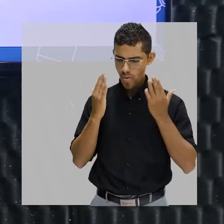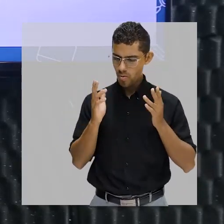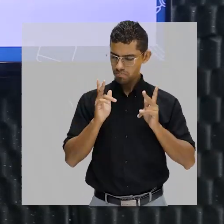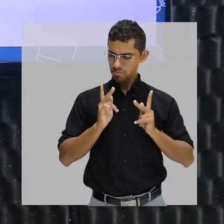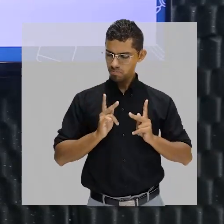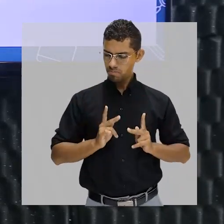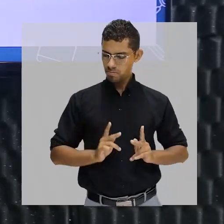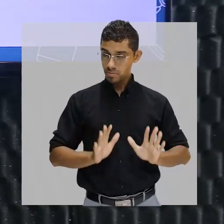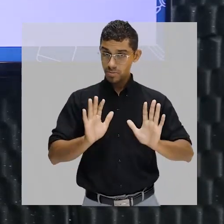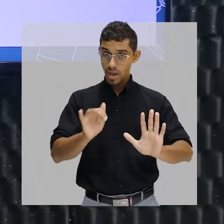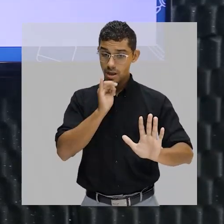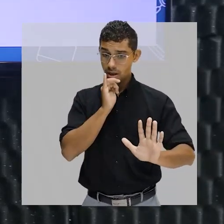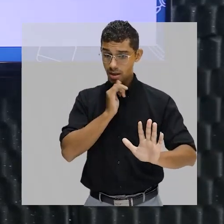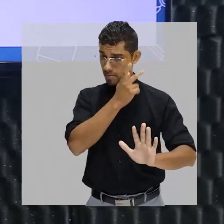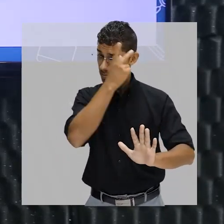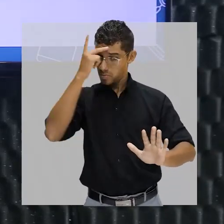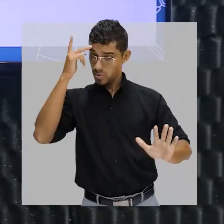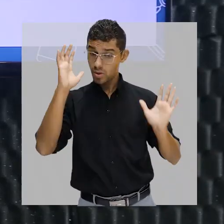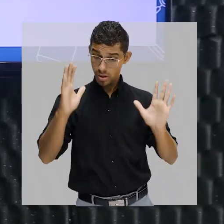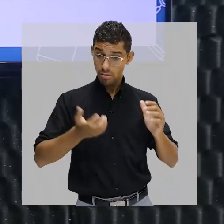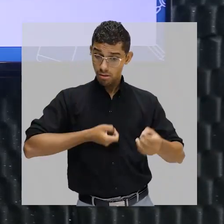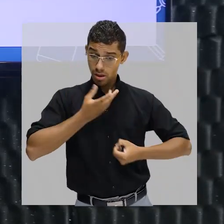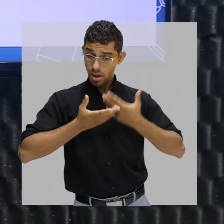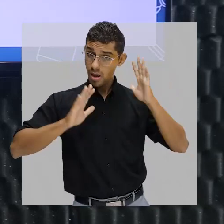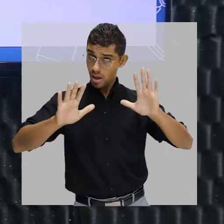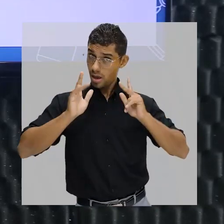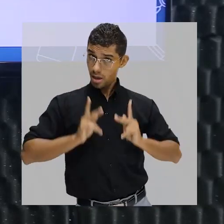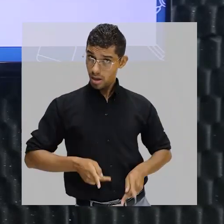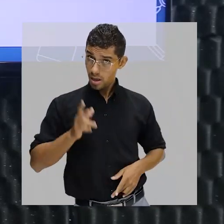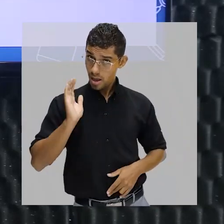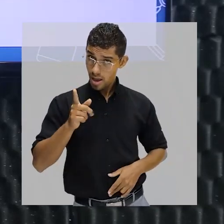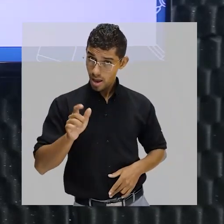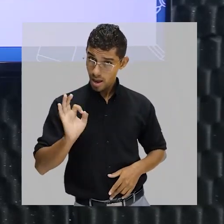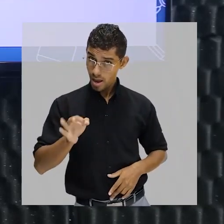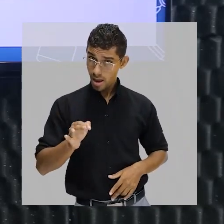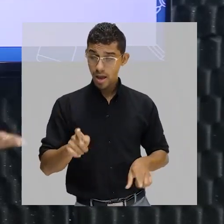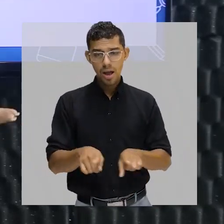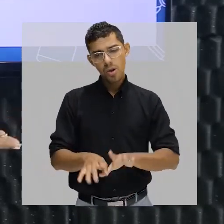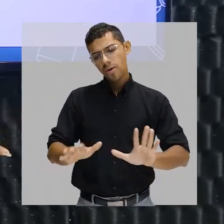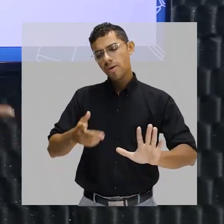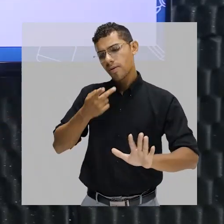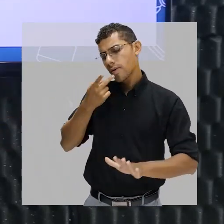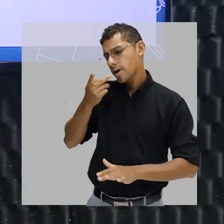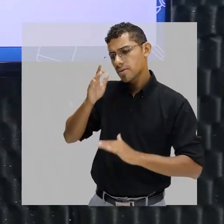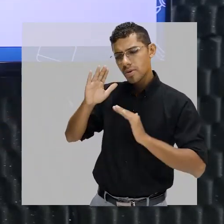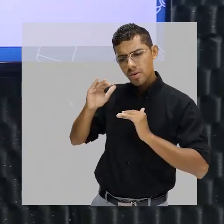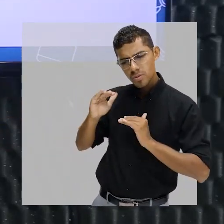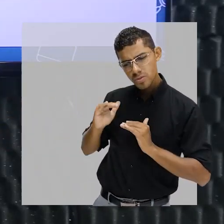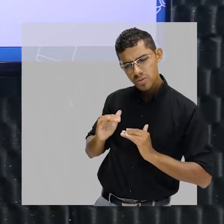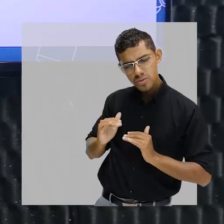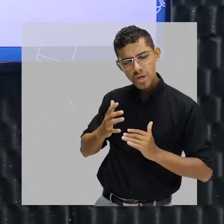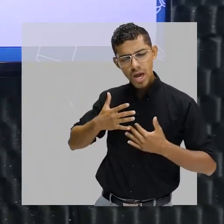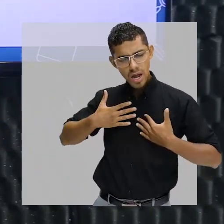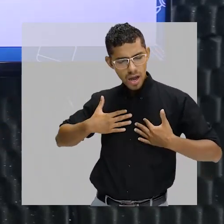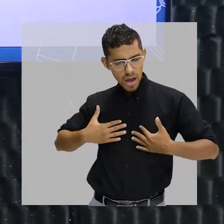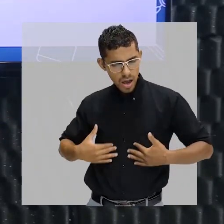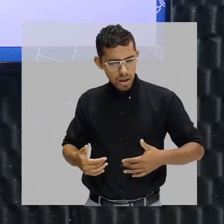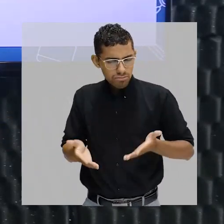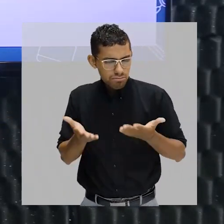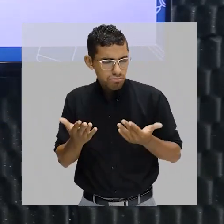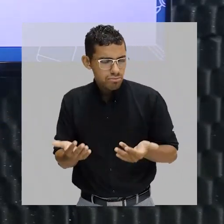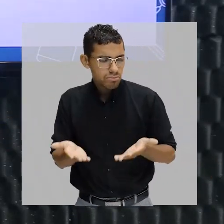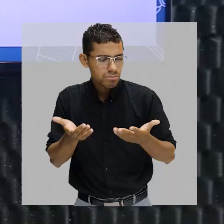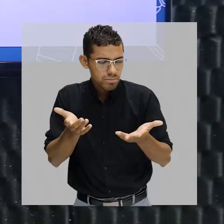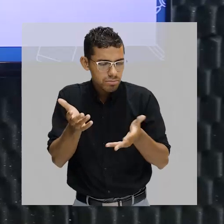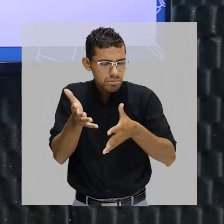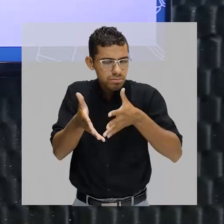né? Não que o expressivo não seja centrado, mas assim são mais tranquilos, falam baixo, enfim, cada um tem um jeito. Agora,